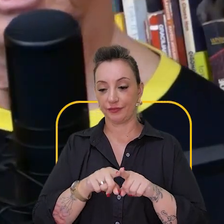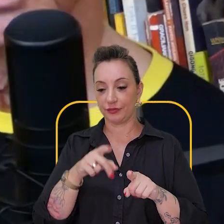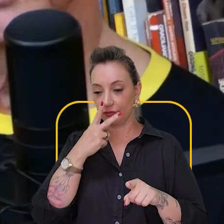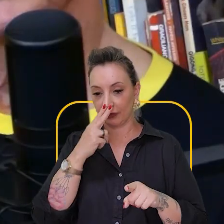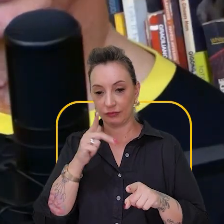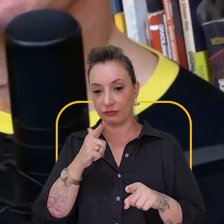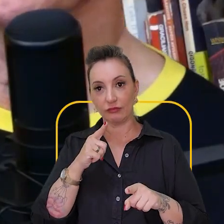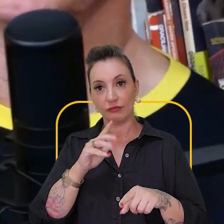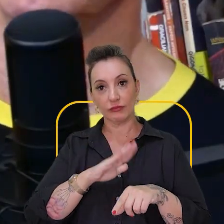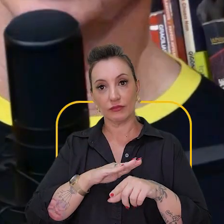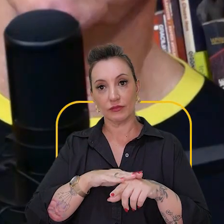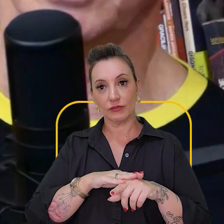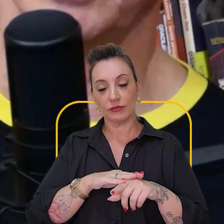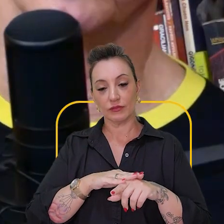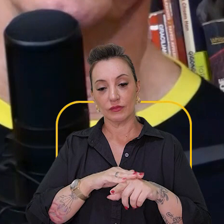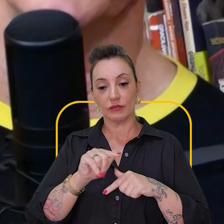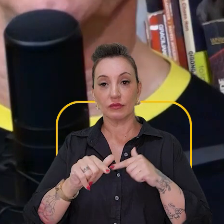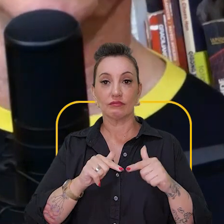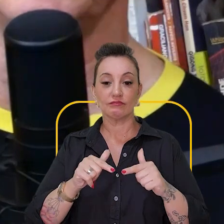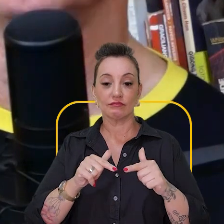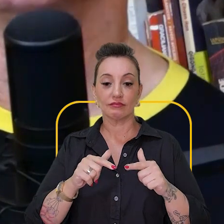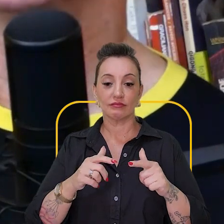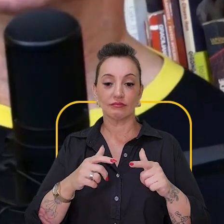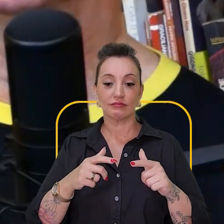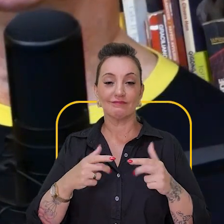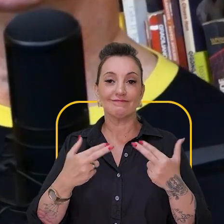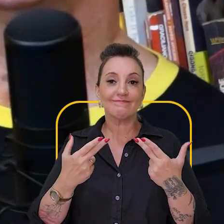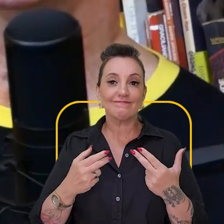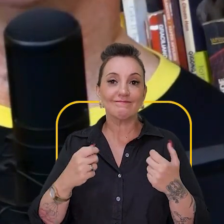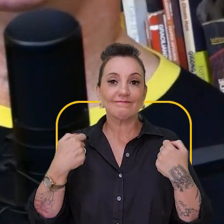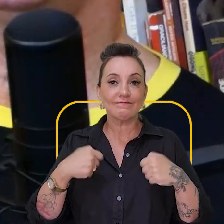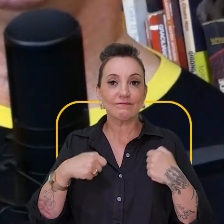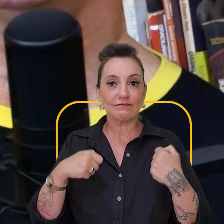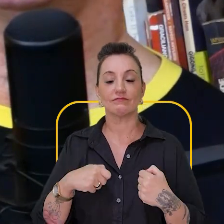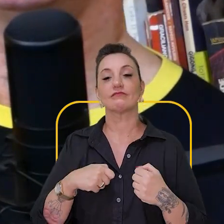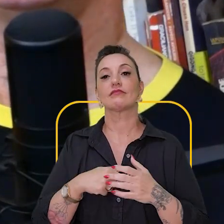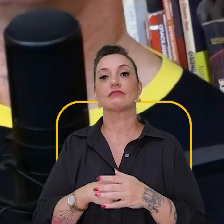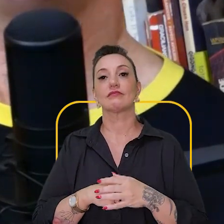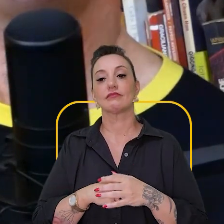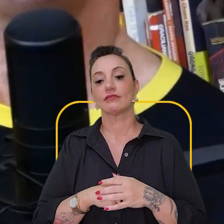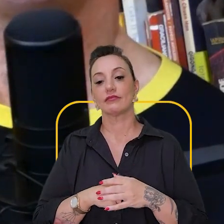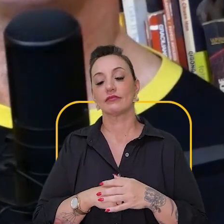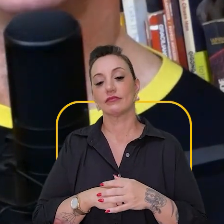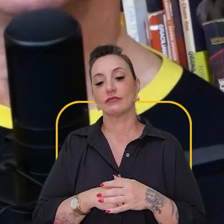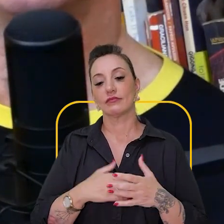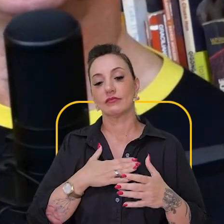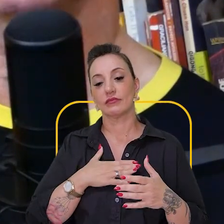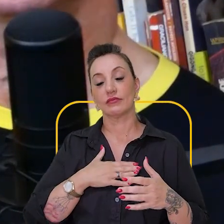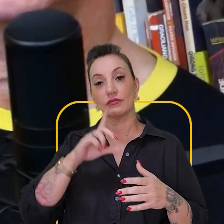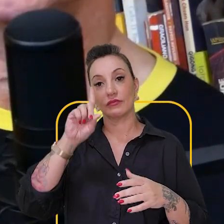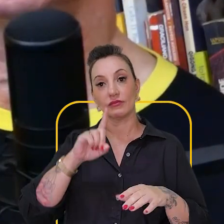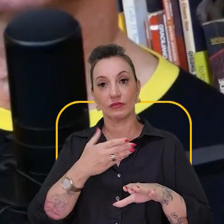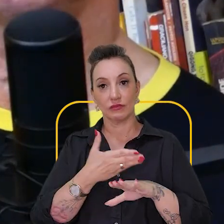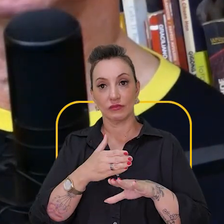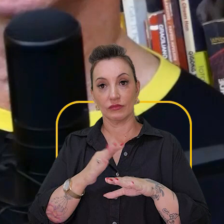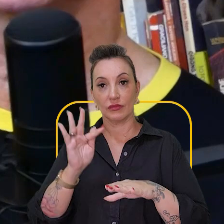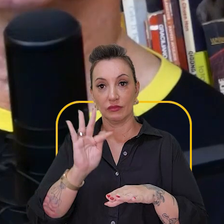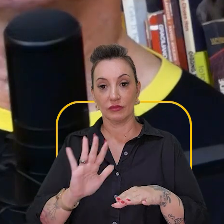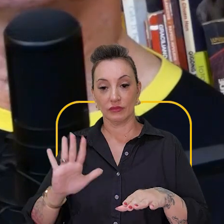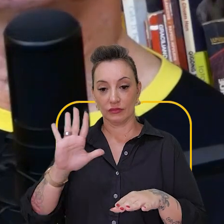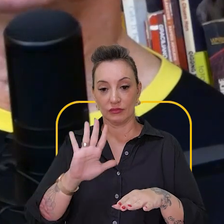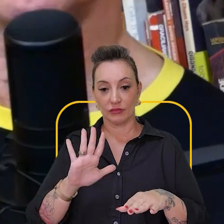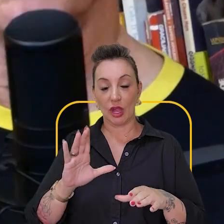achei que eles não estavam fazendo um trabalho como deveriam E aí também eh eu eu fui diretor técnico da